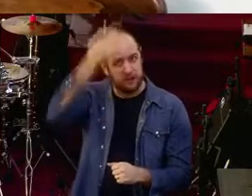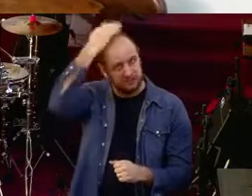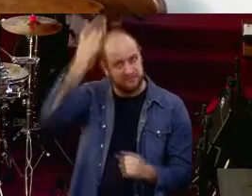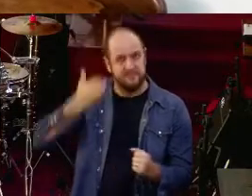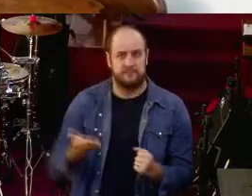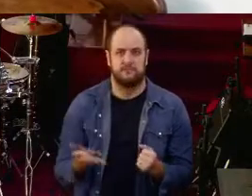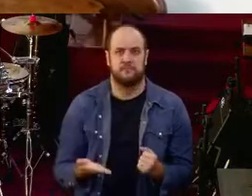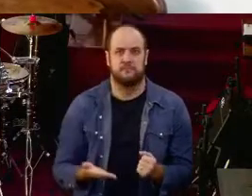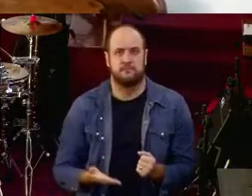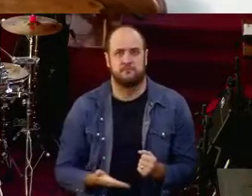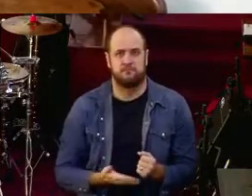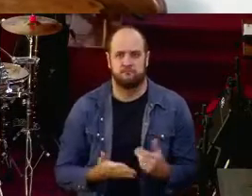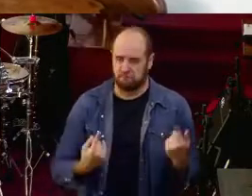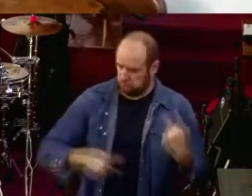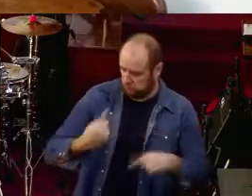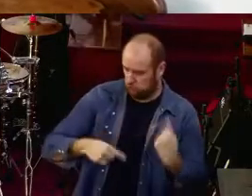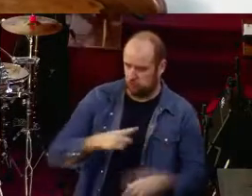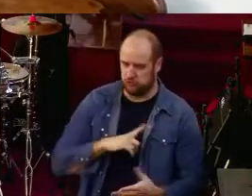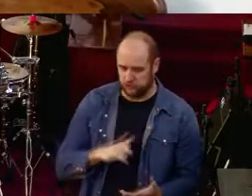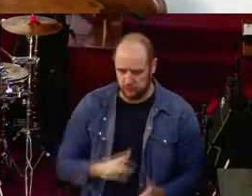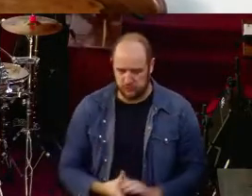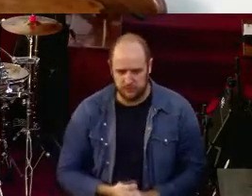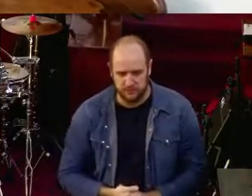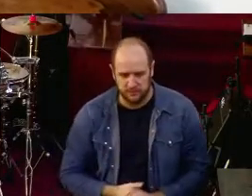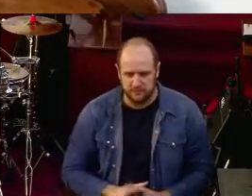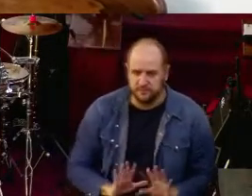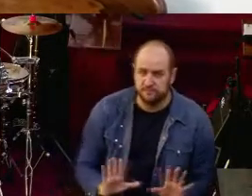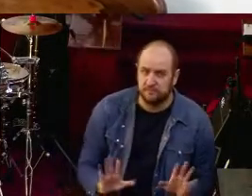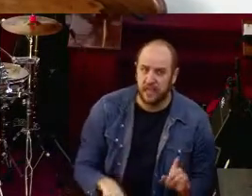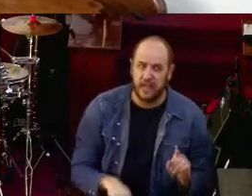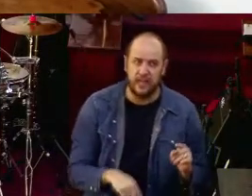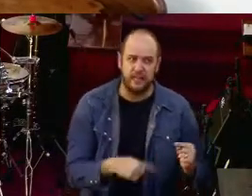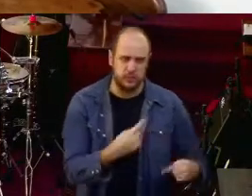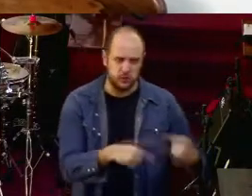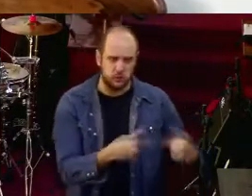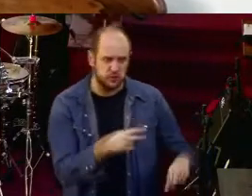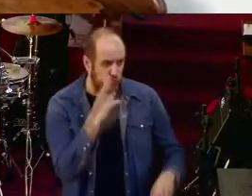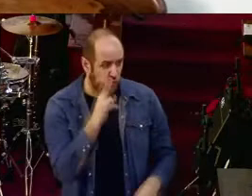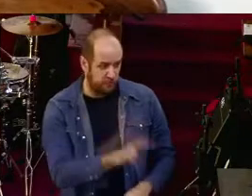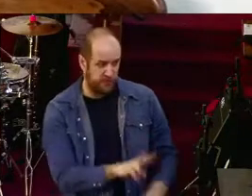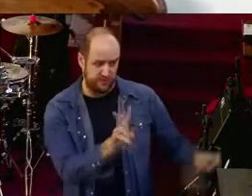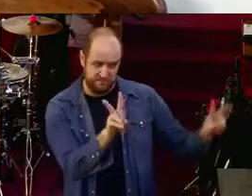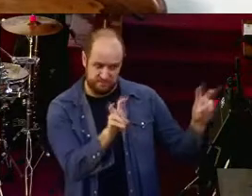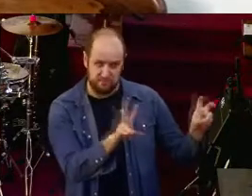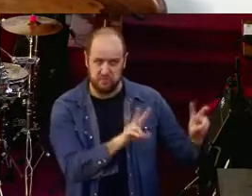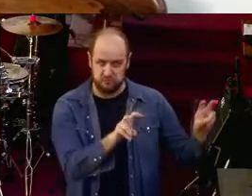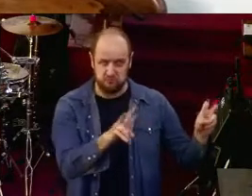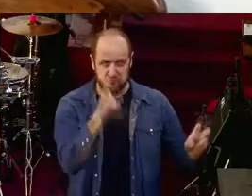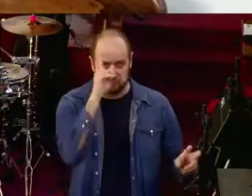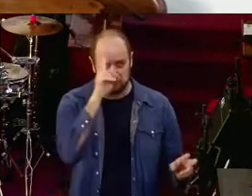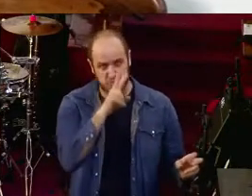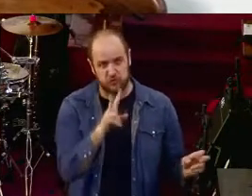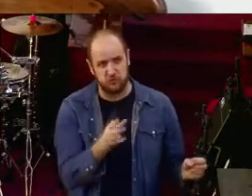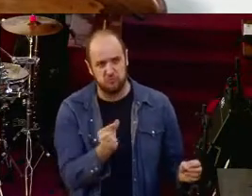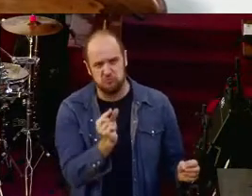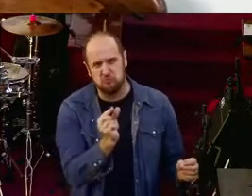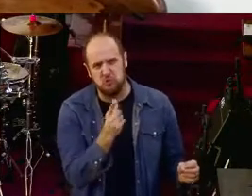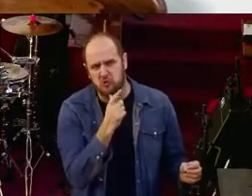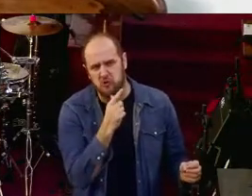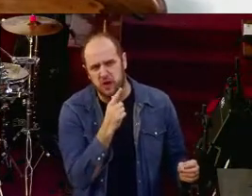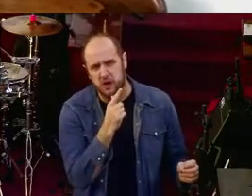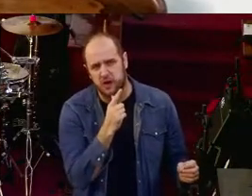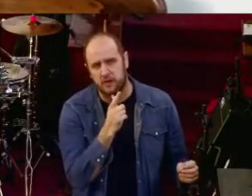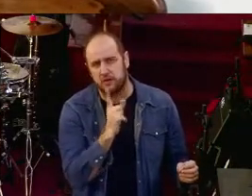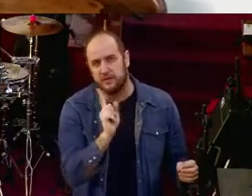fatores centrais aqui da passagem, não tem a ver com água, se é com muita água ou com pouca água, mas uma